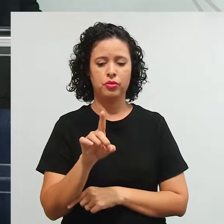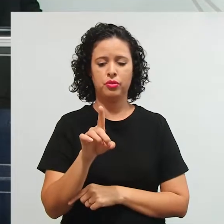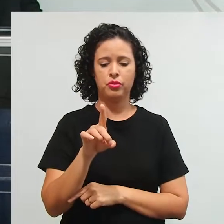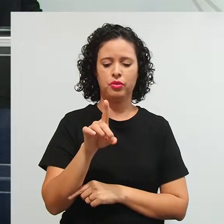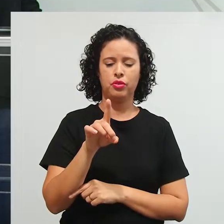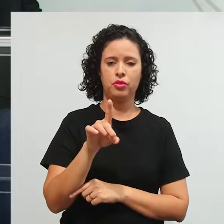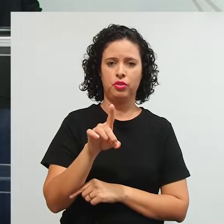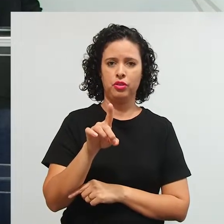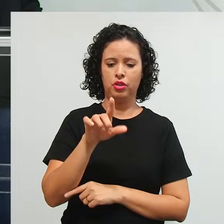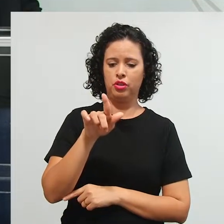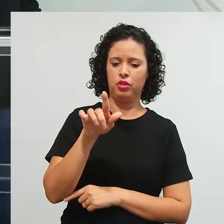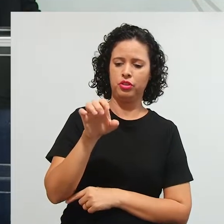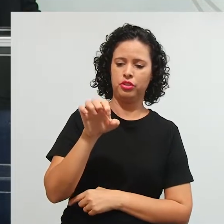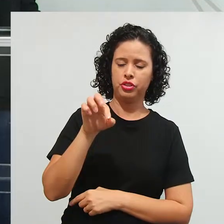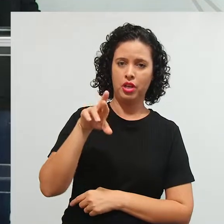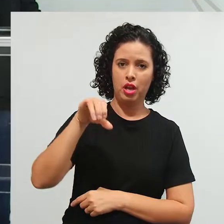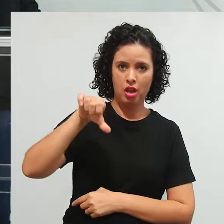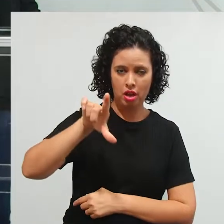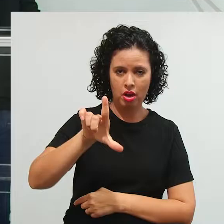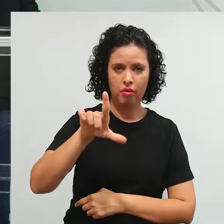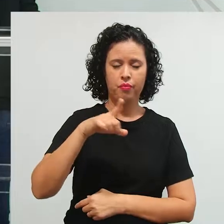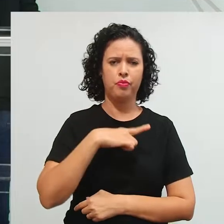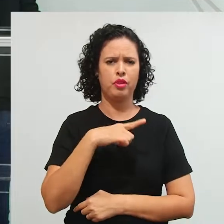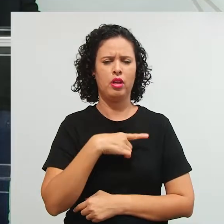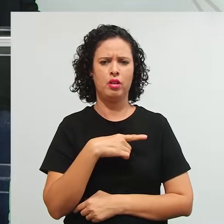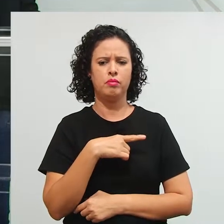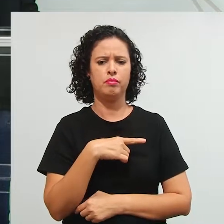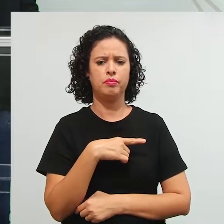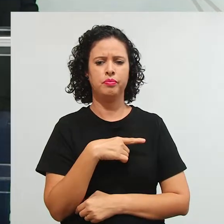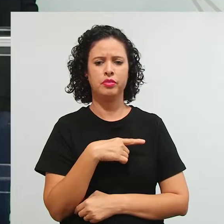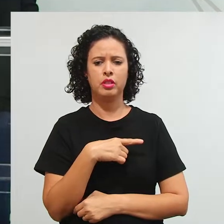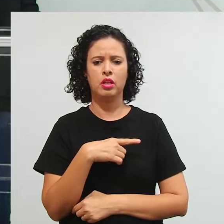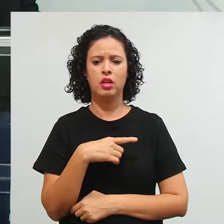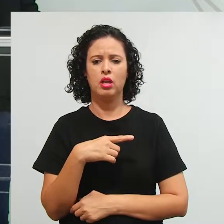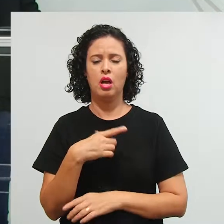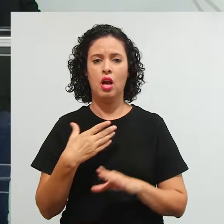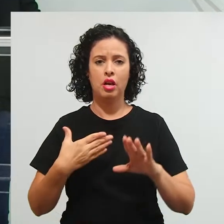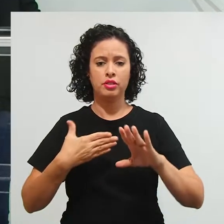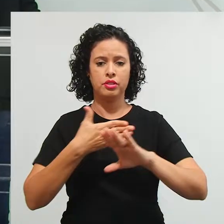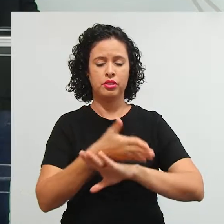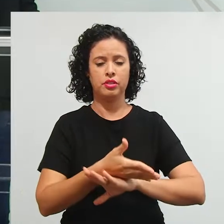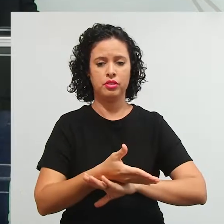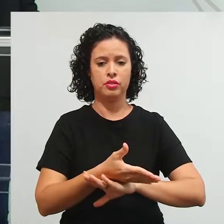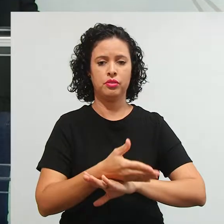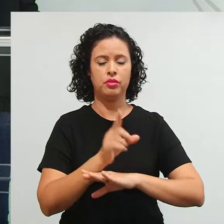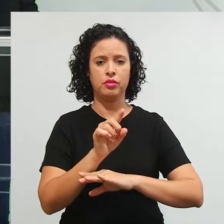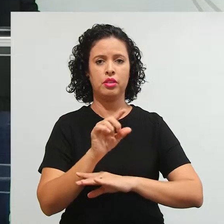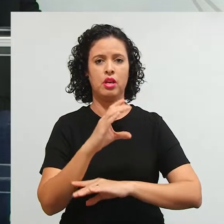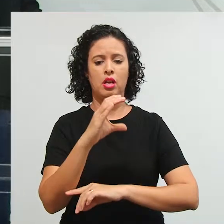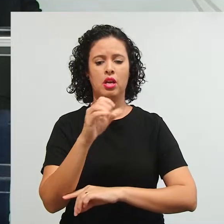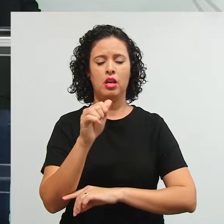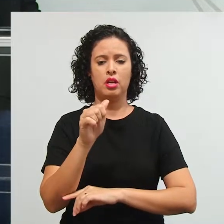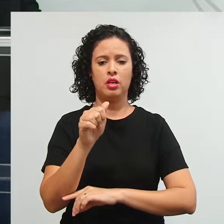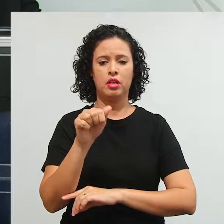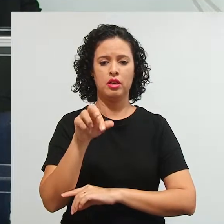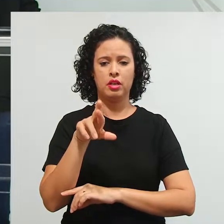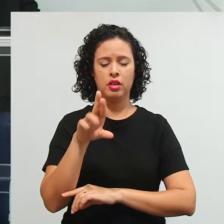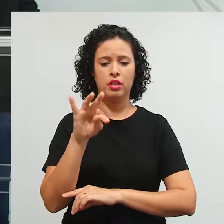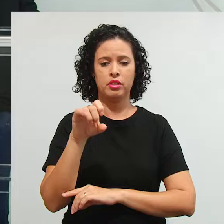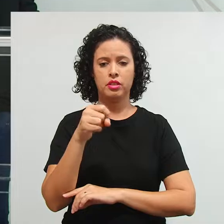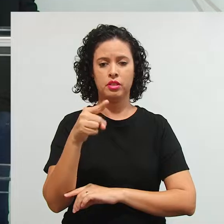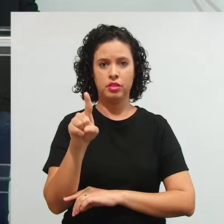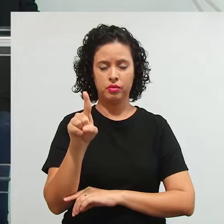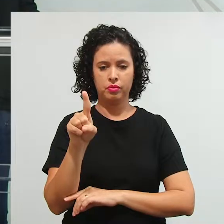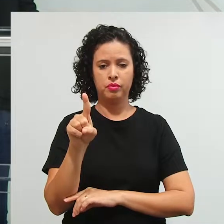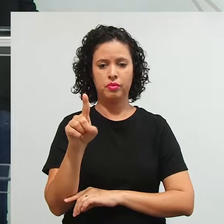diretor-geral, ele tem, na época que eu atuava como diretora, a gente tem acesso ao cartão corporativo. Eu nunca usei,